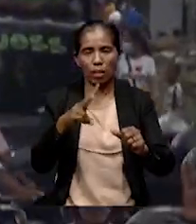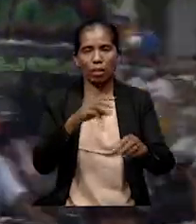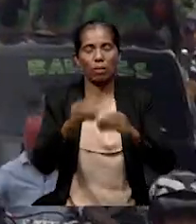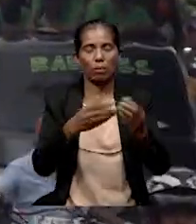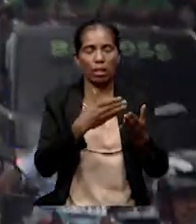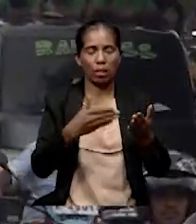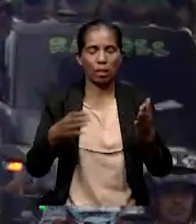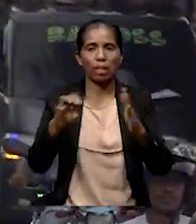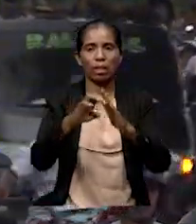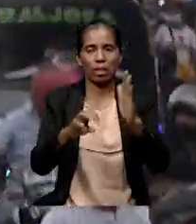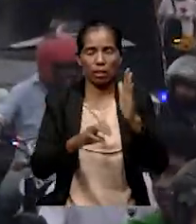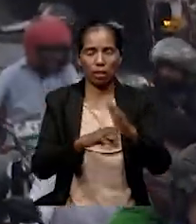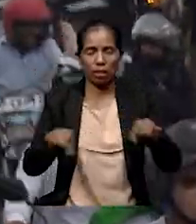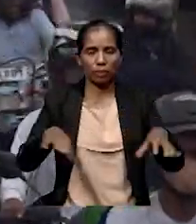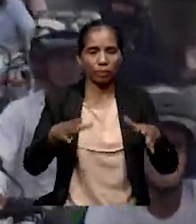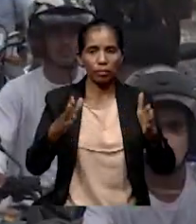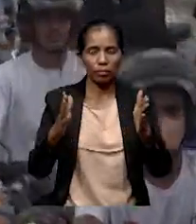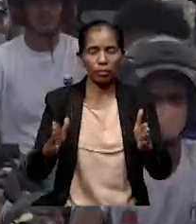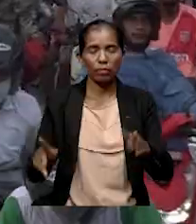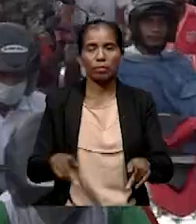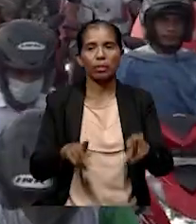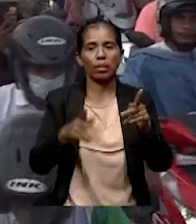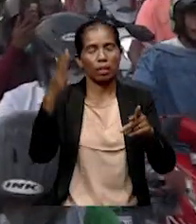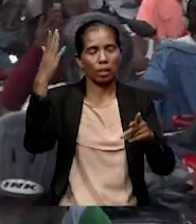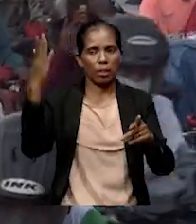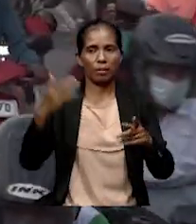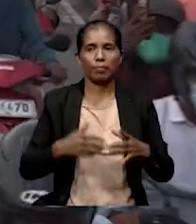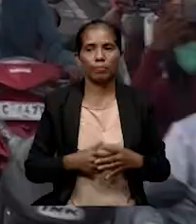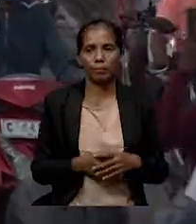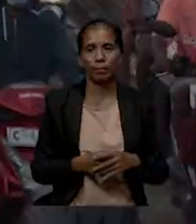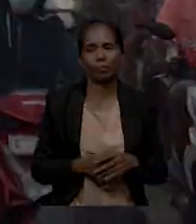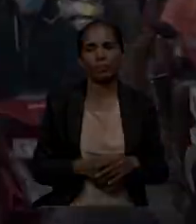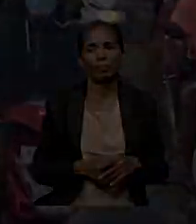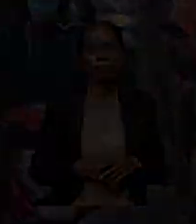patrimônio Estado no funcionário público sira iha terenum. Adere tu semenis, zemen.